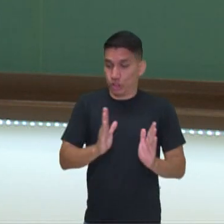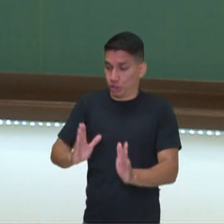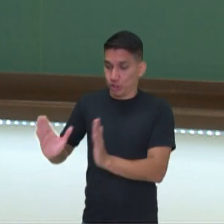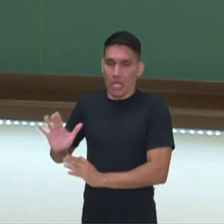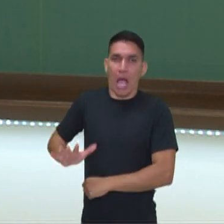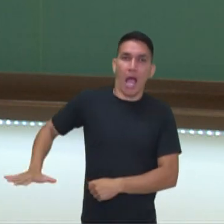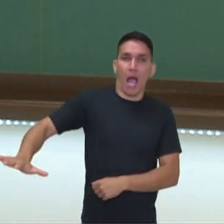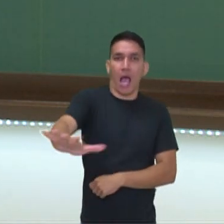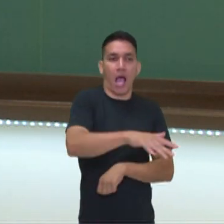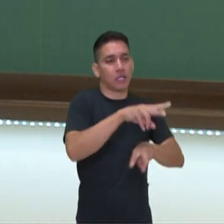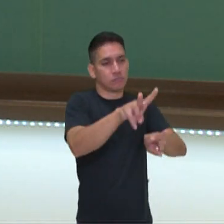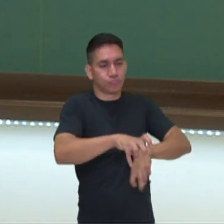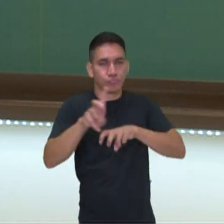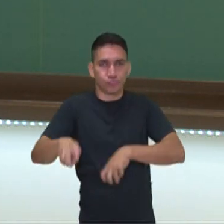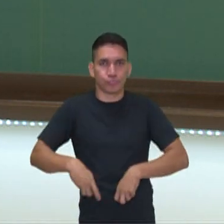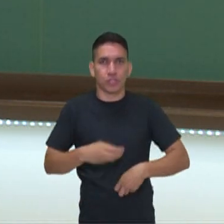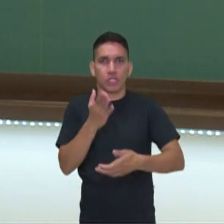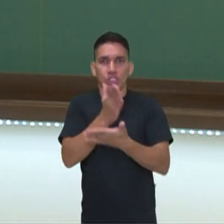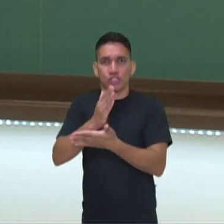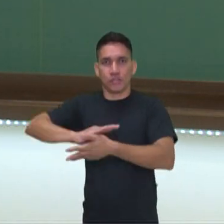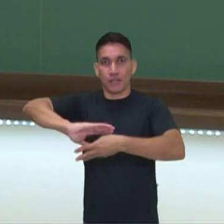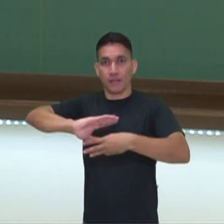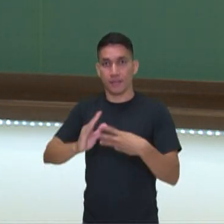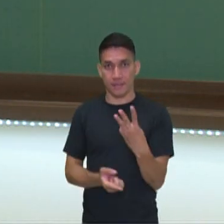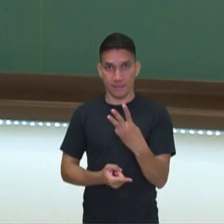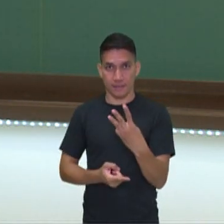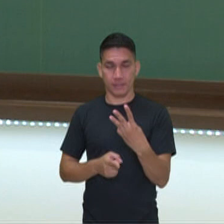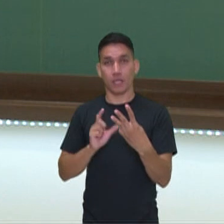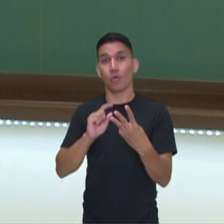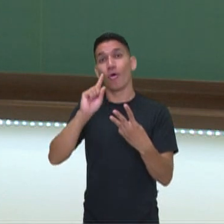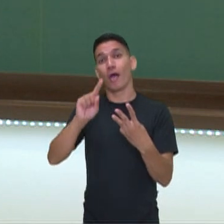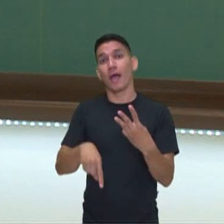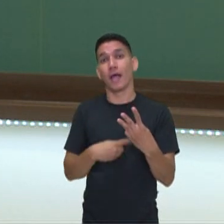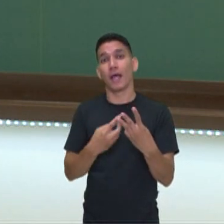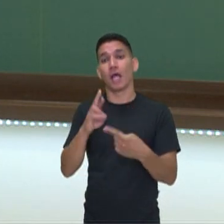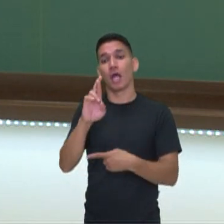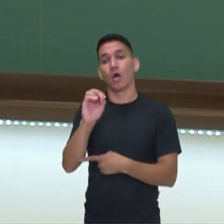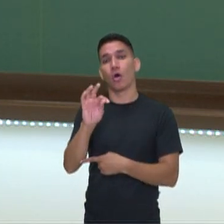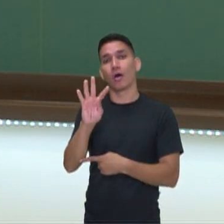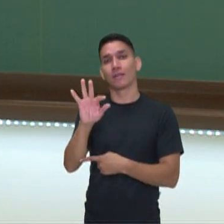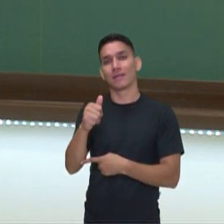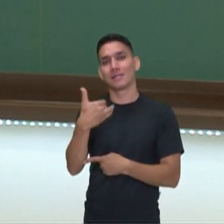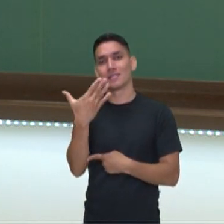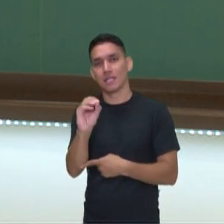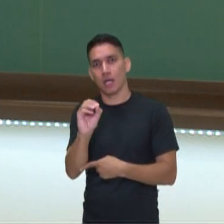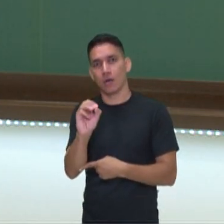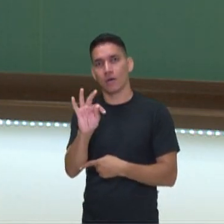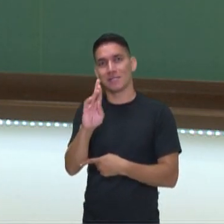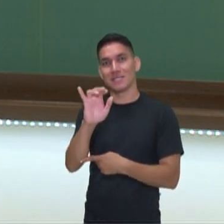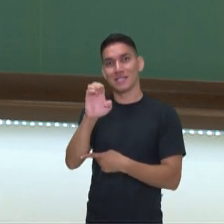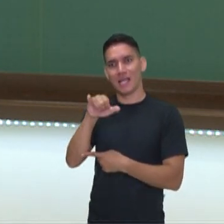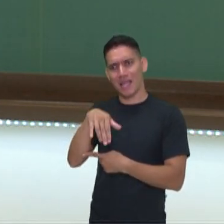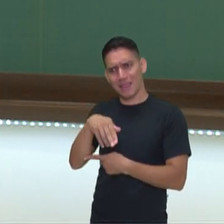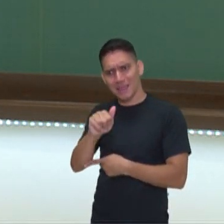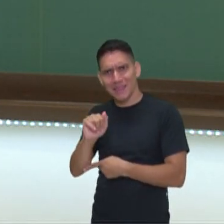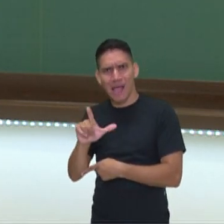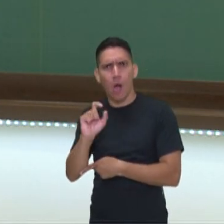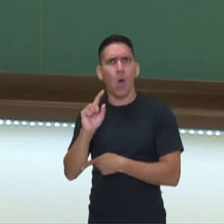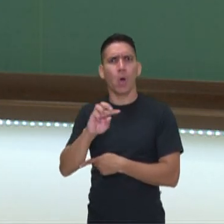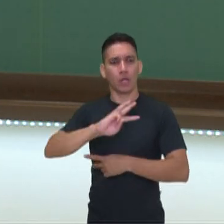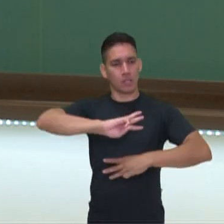área de plantação em 3 áreas, o que nós chamamos de rotação trienal.